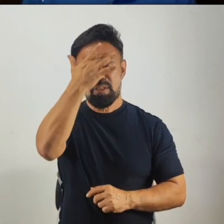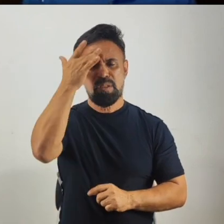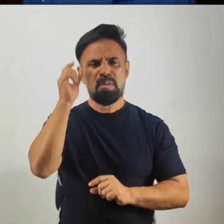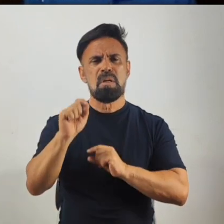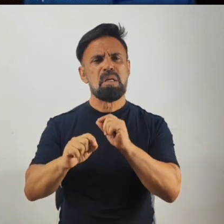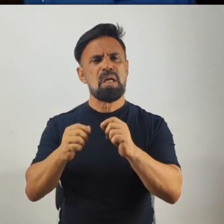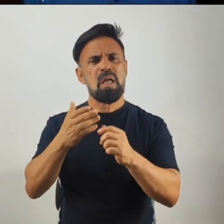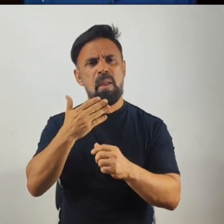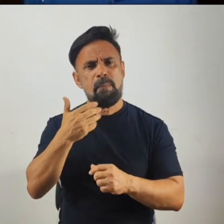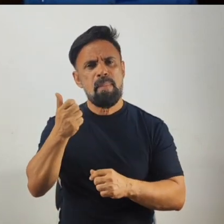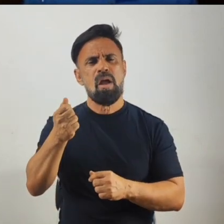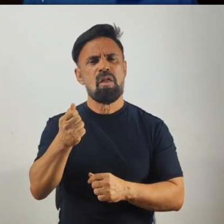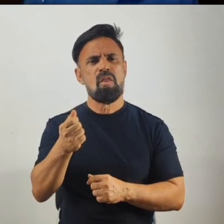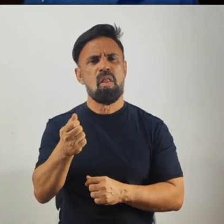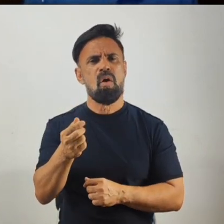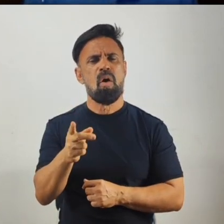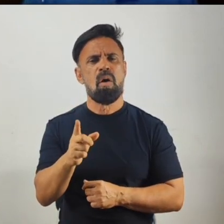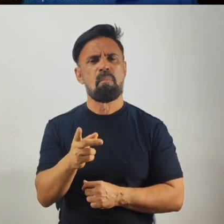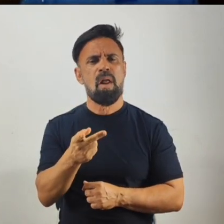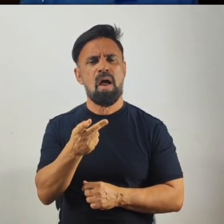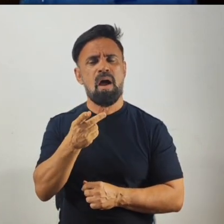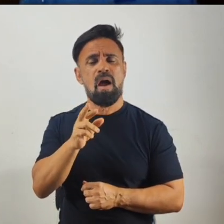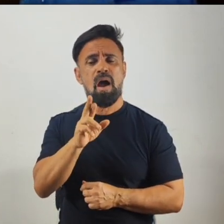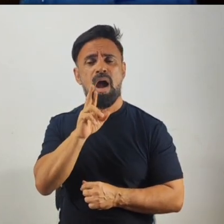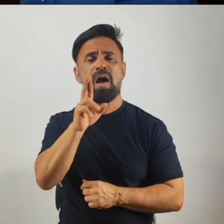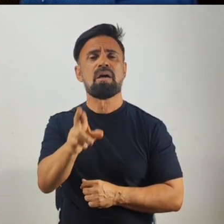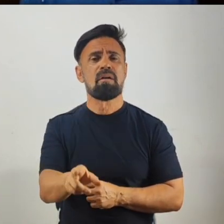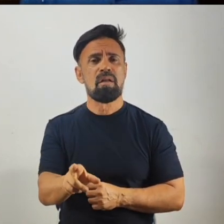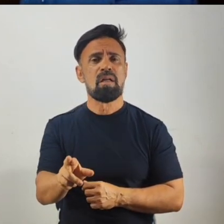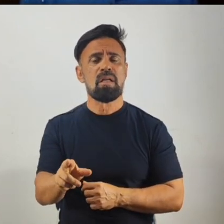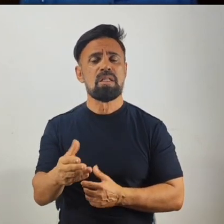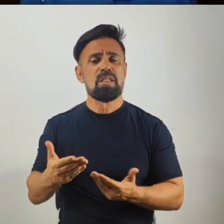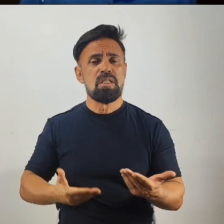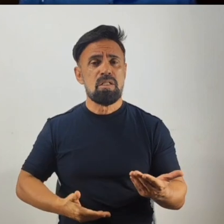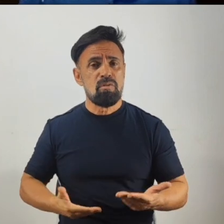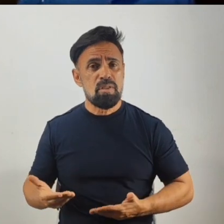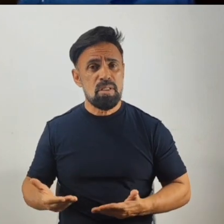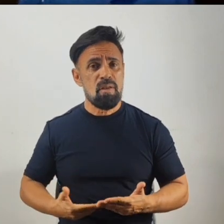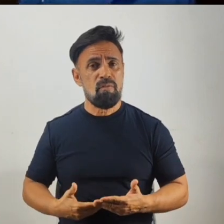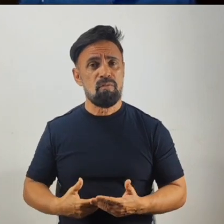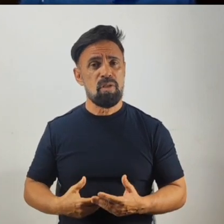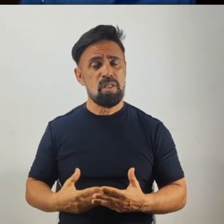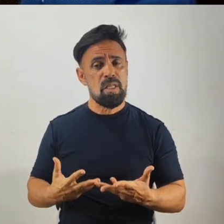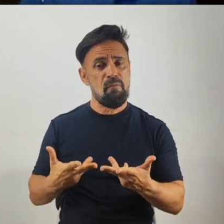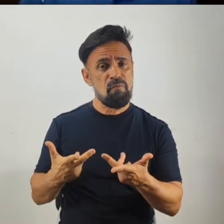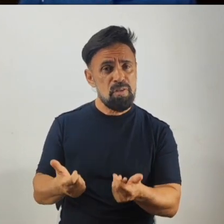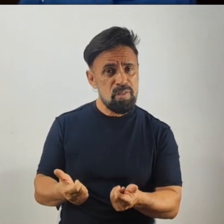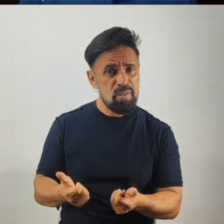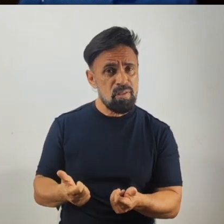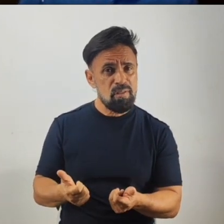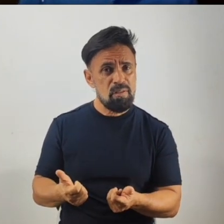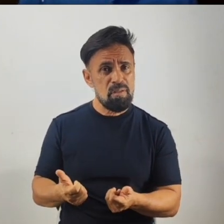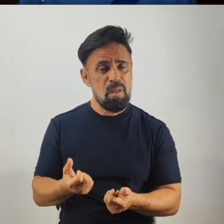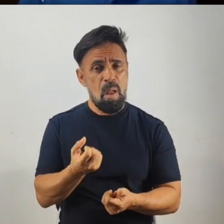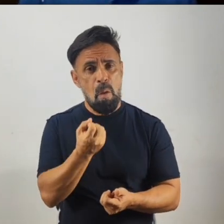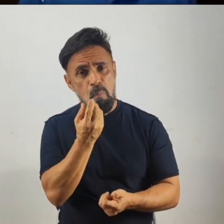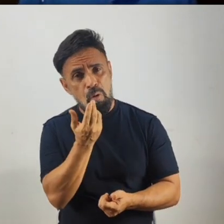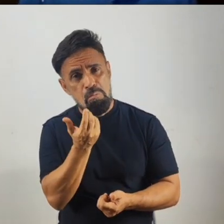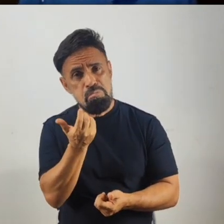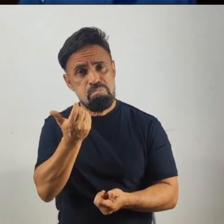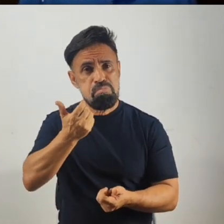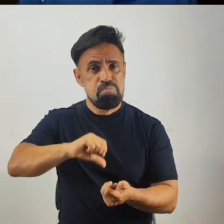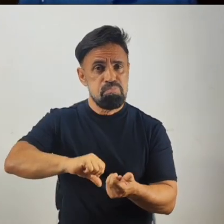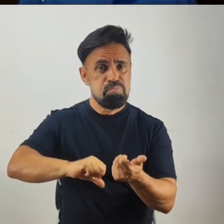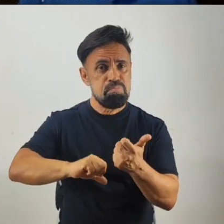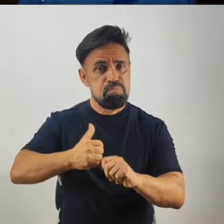planejadas. Quem melhor para dizer se o serviço ele é um serviço